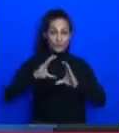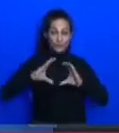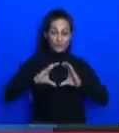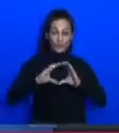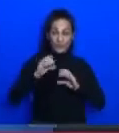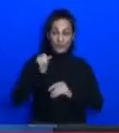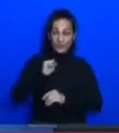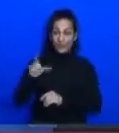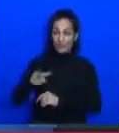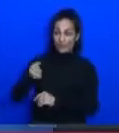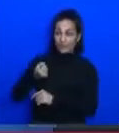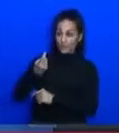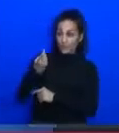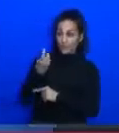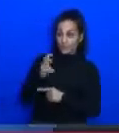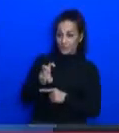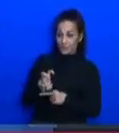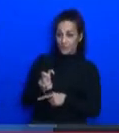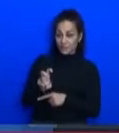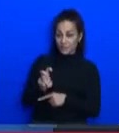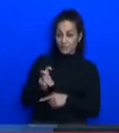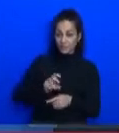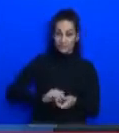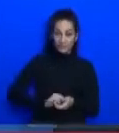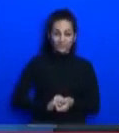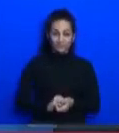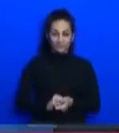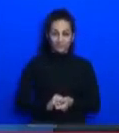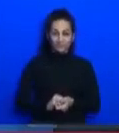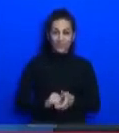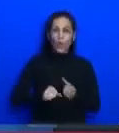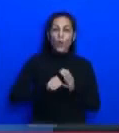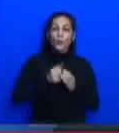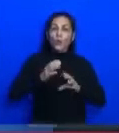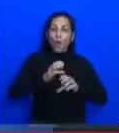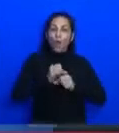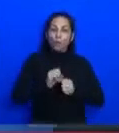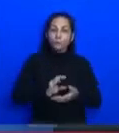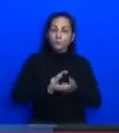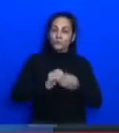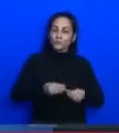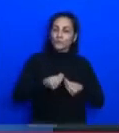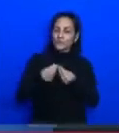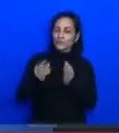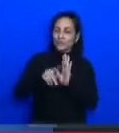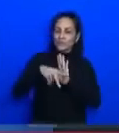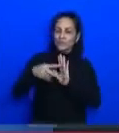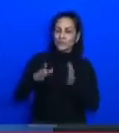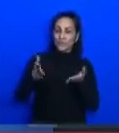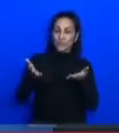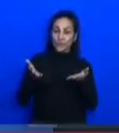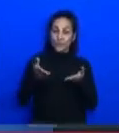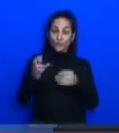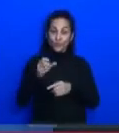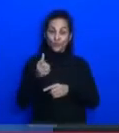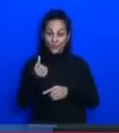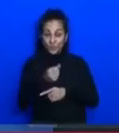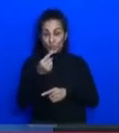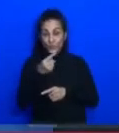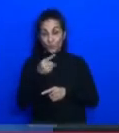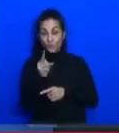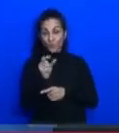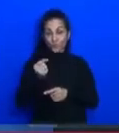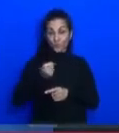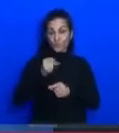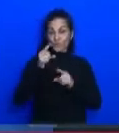azul 15, azul número 15. O prêmio está acumulado, pode sair para você. O sexto e